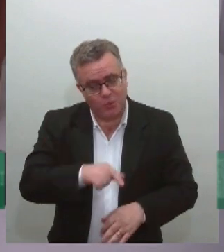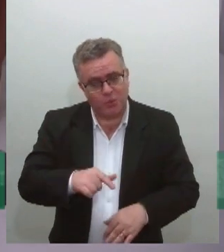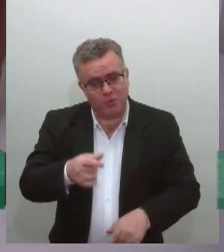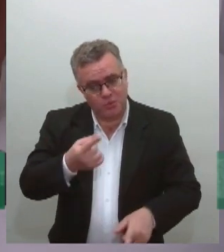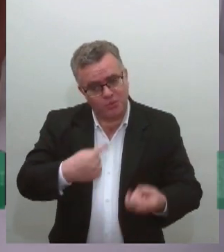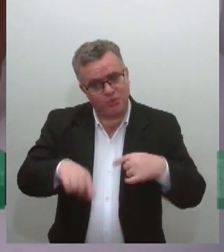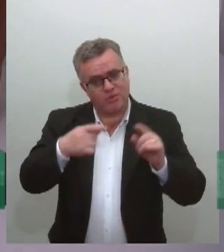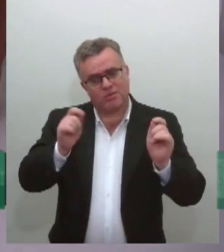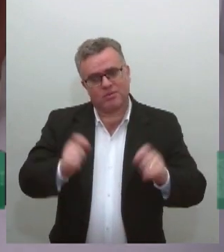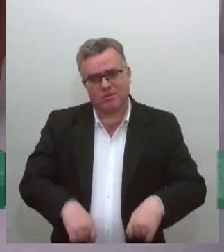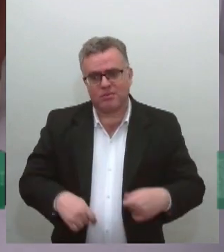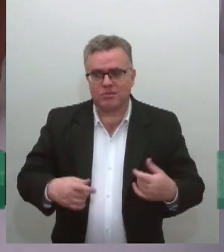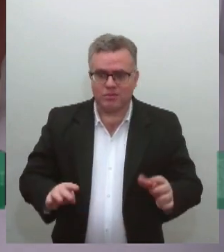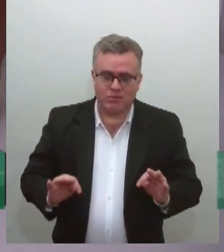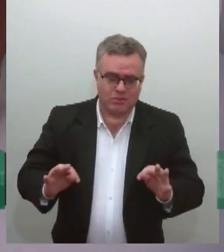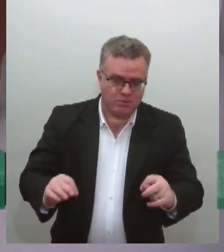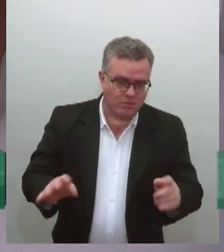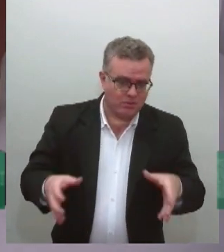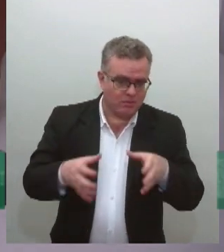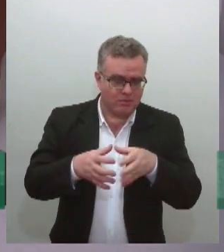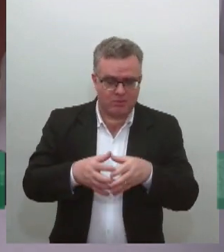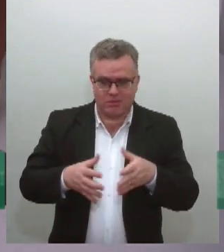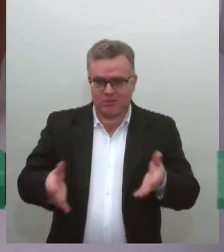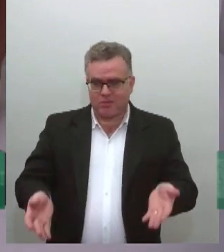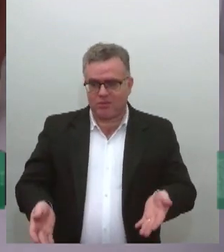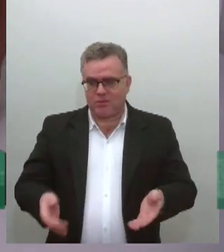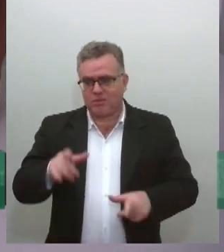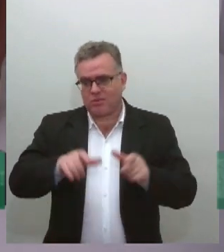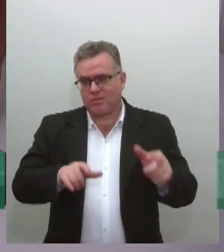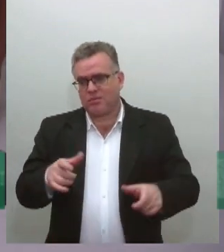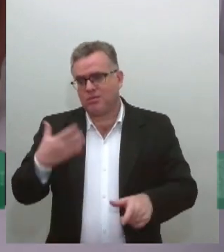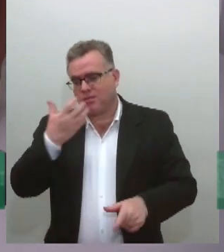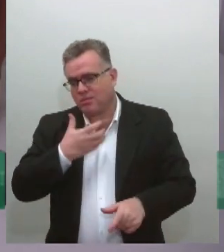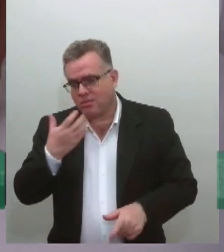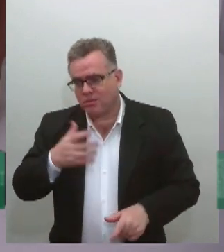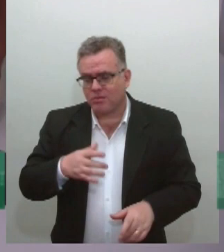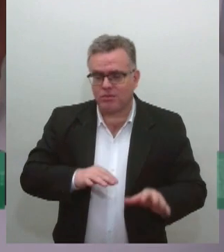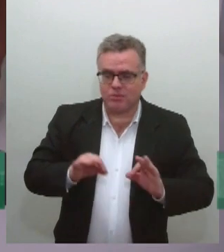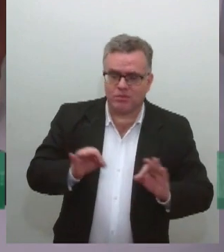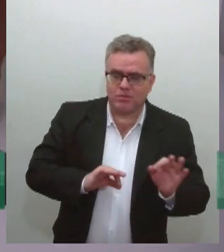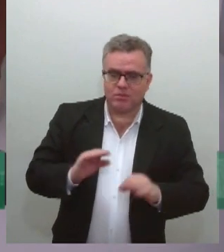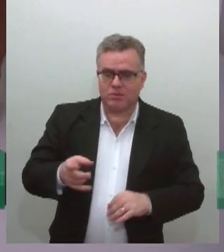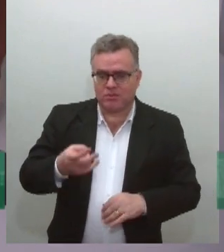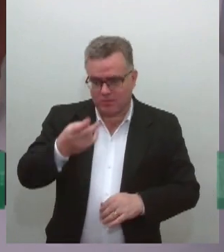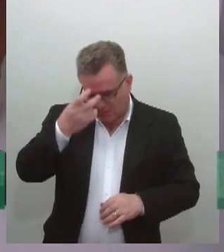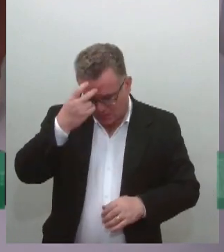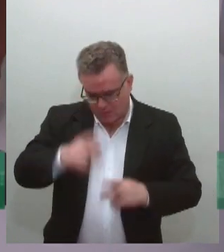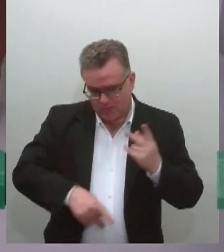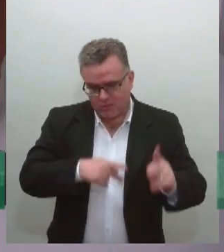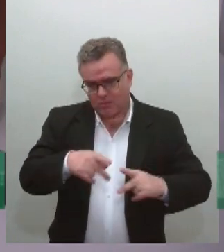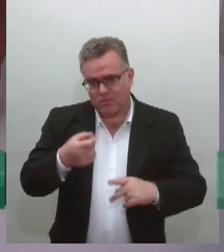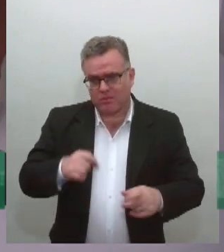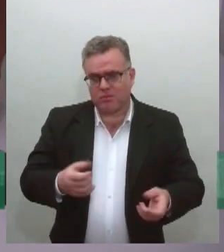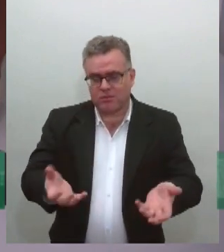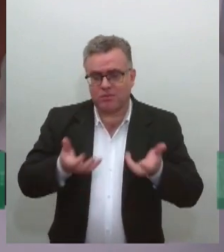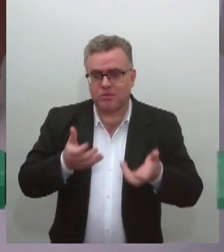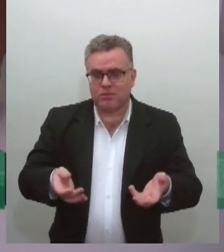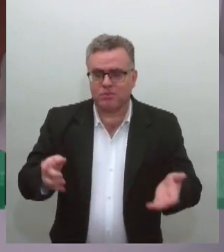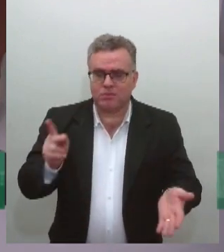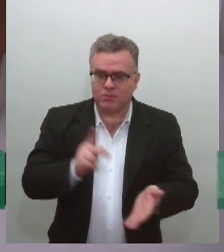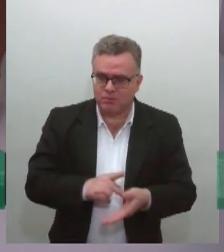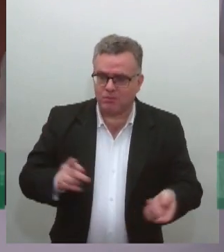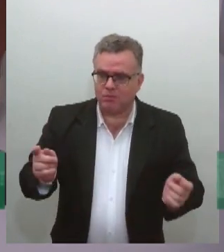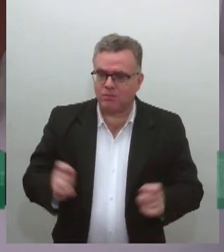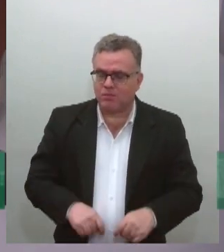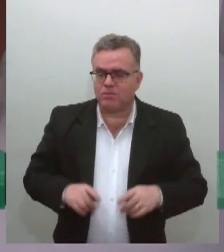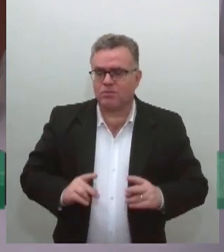de cultura, fazedoras de cultura e a população, né, sergipana como um todo espera muito realmente fortalecer o que a gente chama de